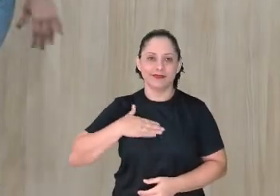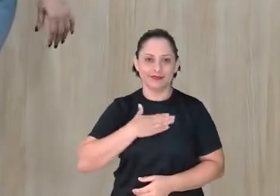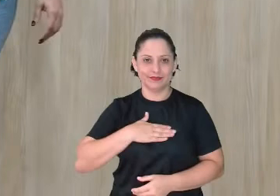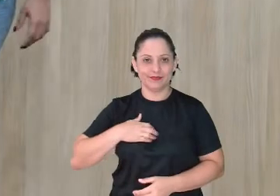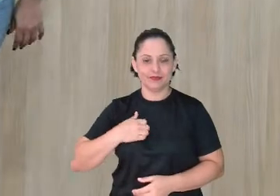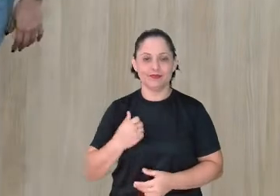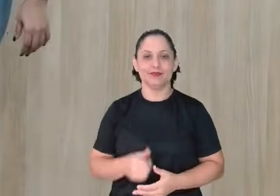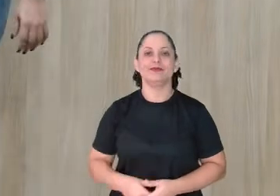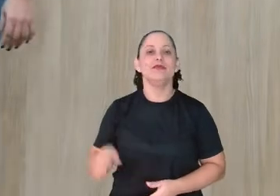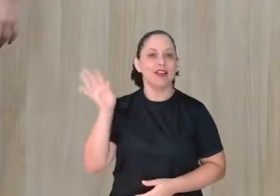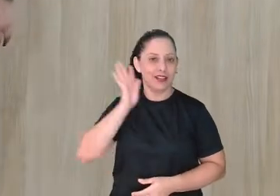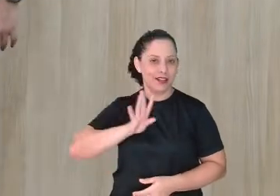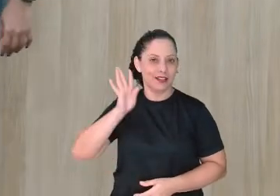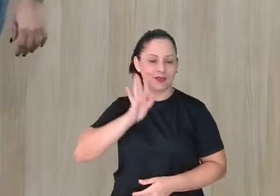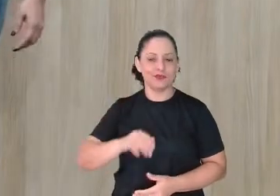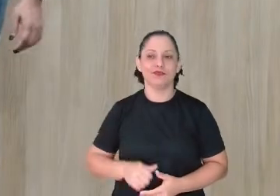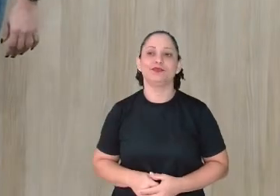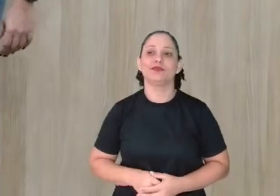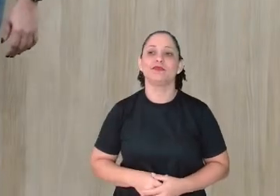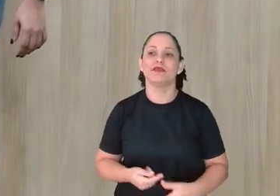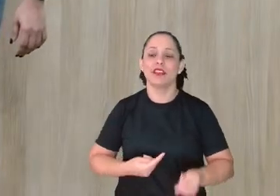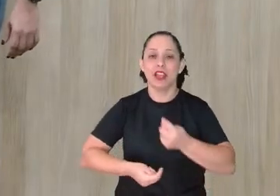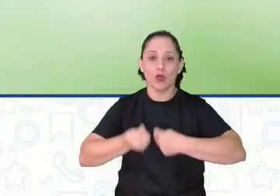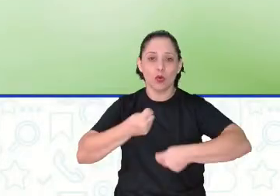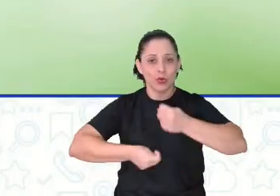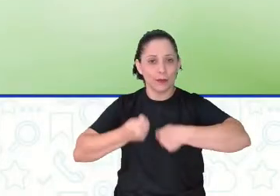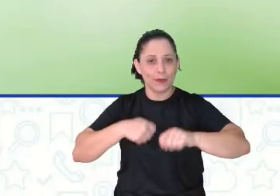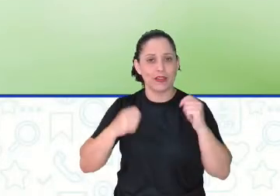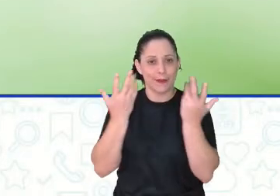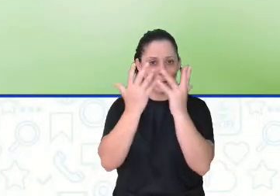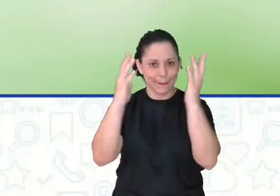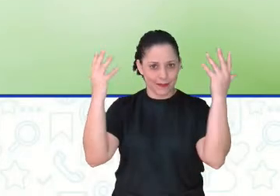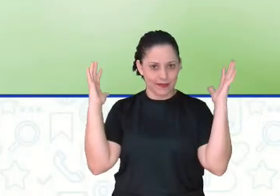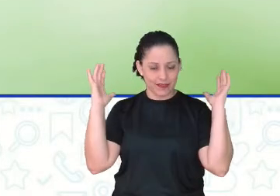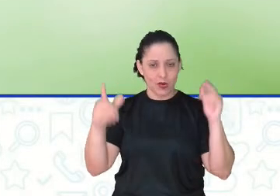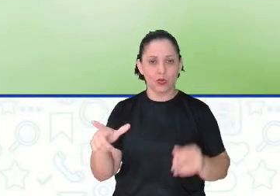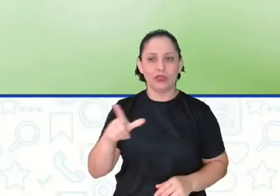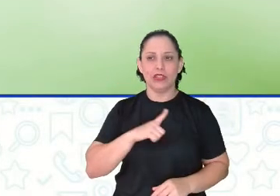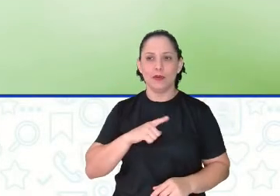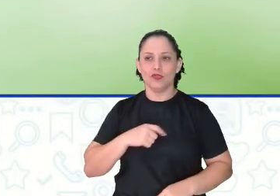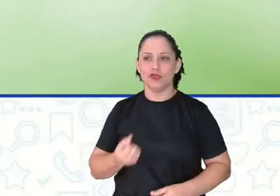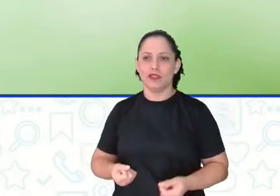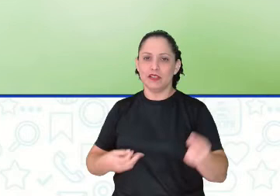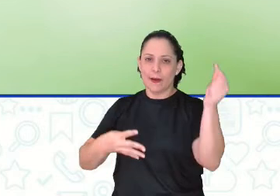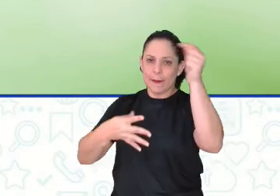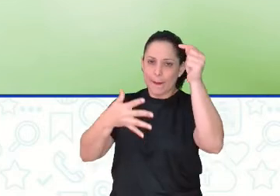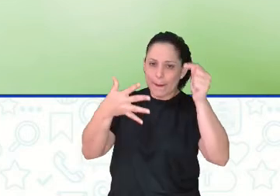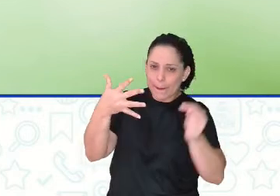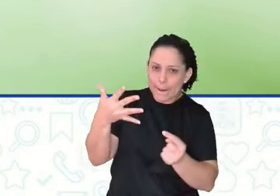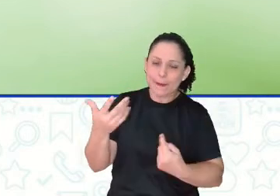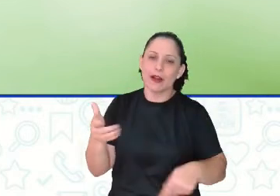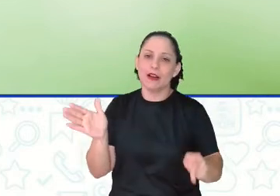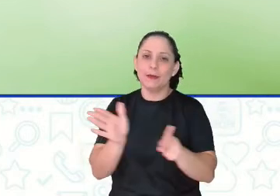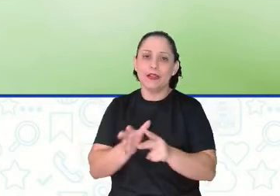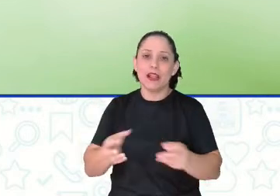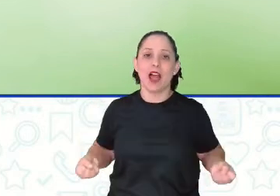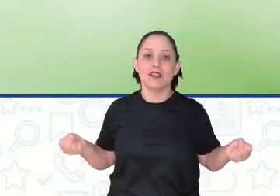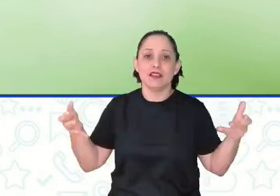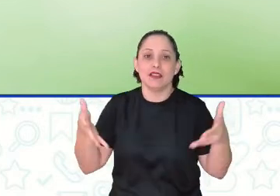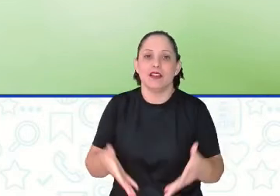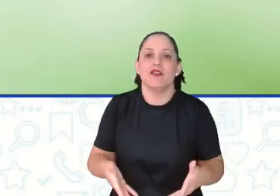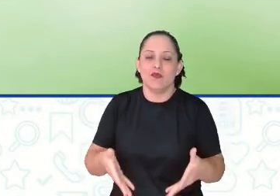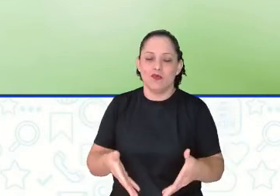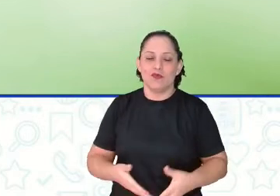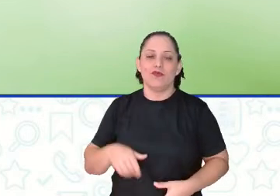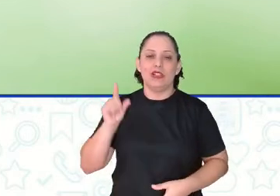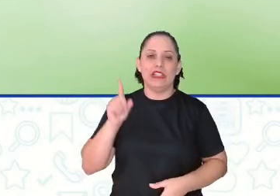Então, isso é bem legal. E aí, na economia verde, temos esse conjunto de ações aí que mostramos na aula passada, né? É uma economia